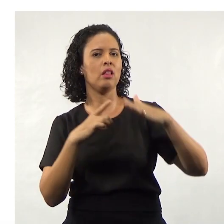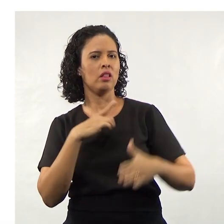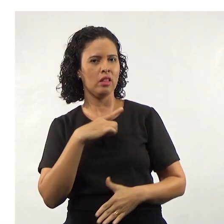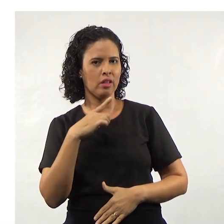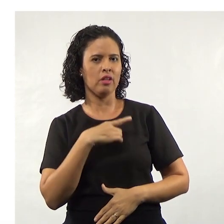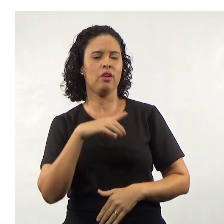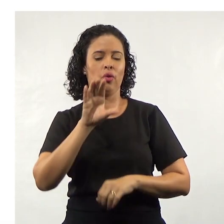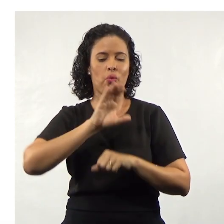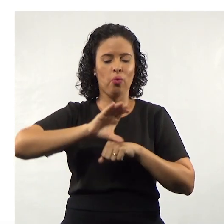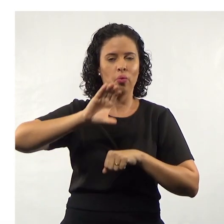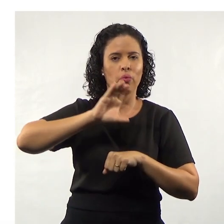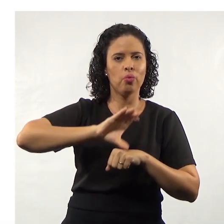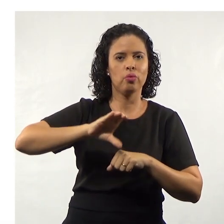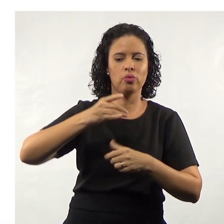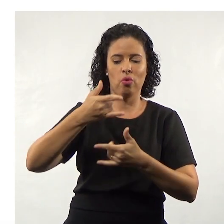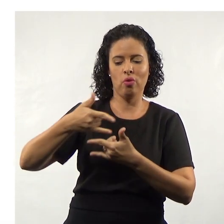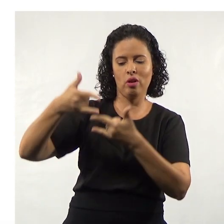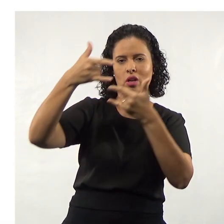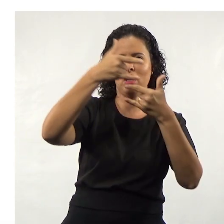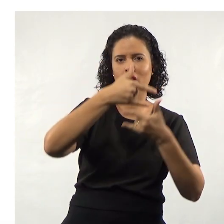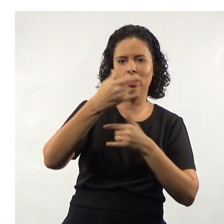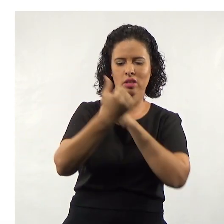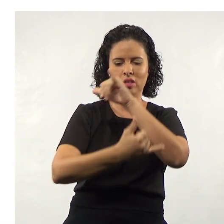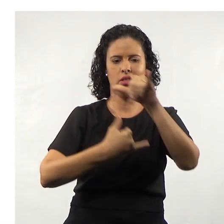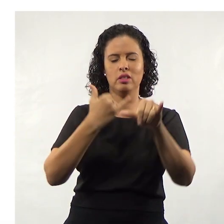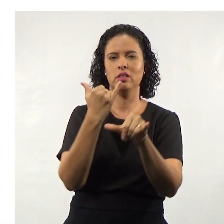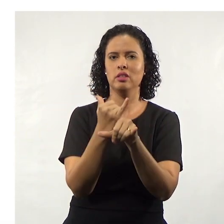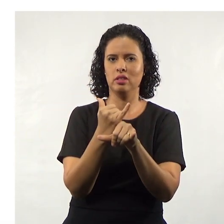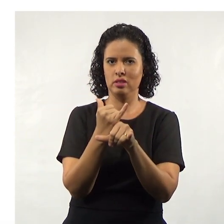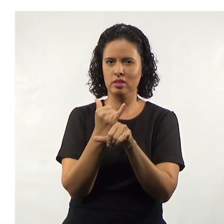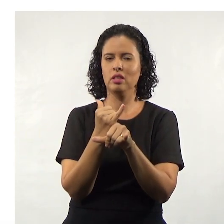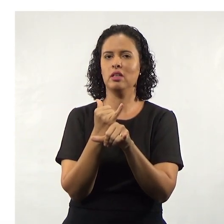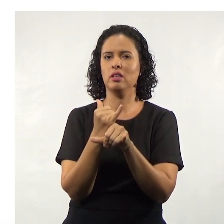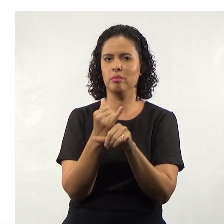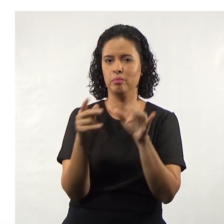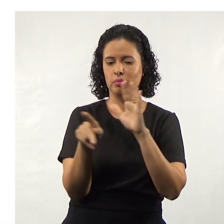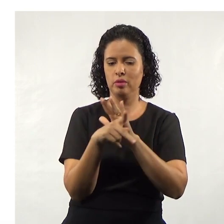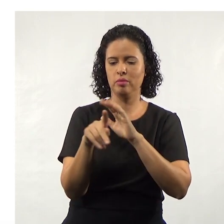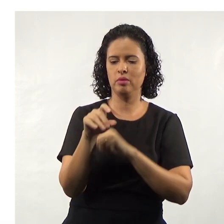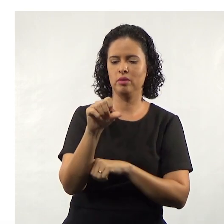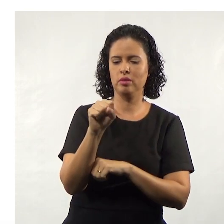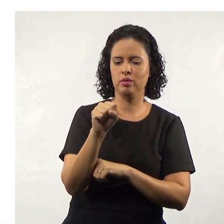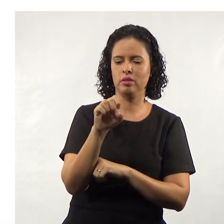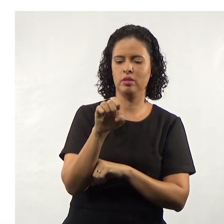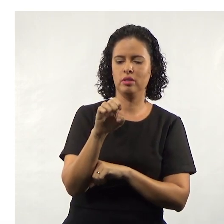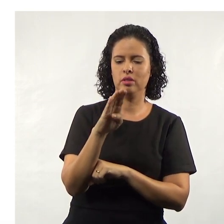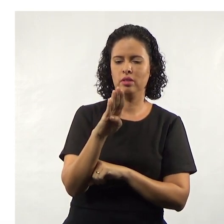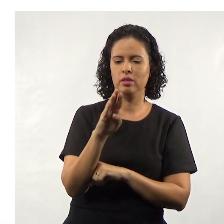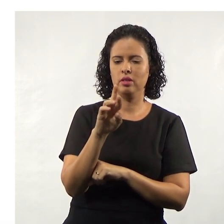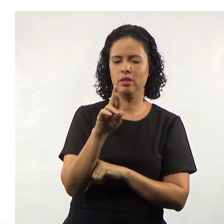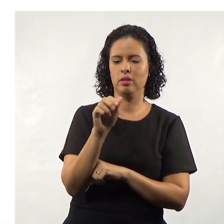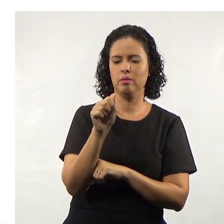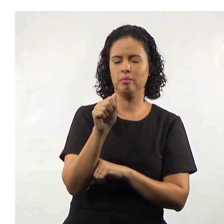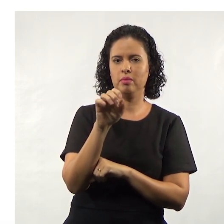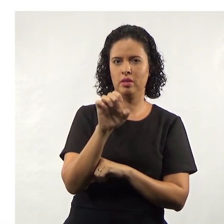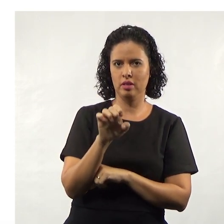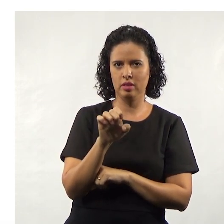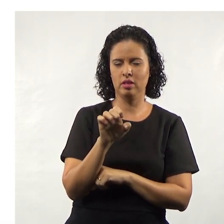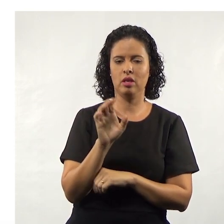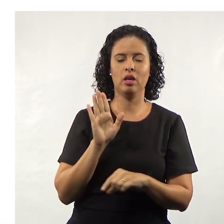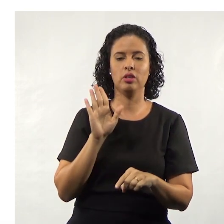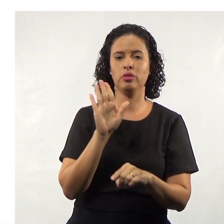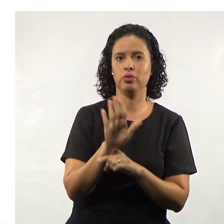online gratuito, tá? Também lá na base de dados do Sebrae. E eles ajudam a buscar melhorias